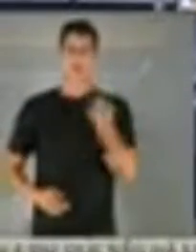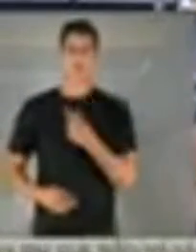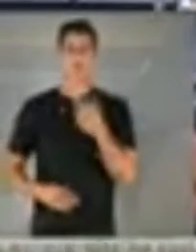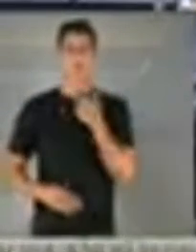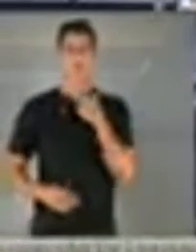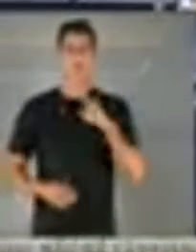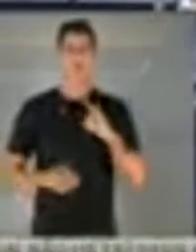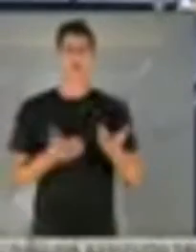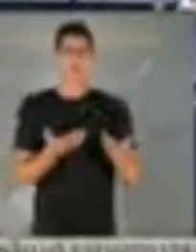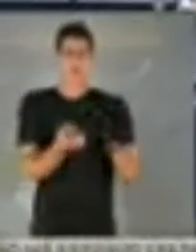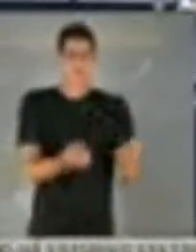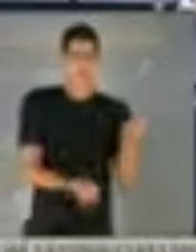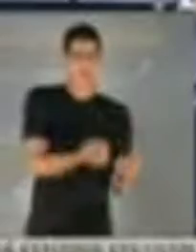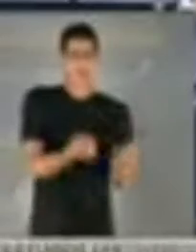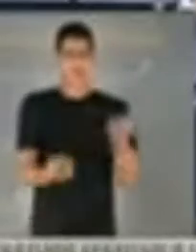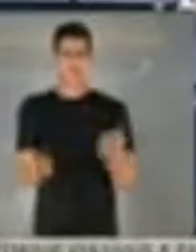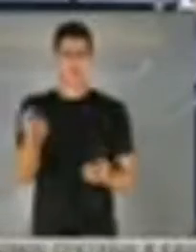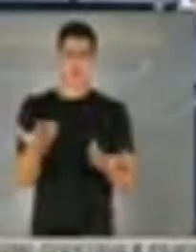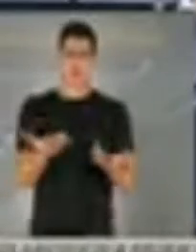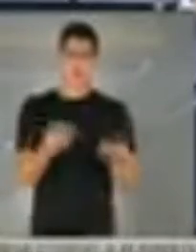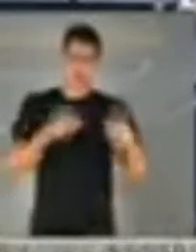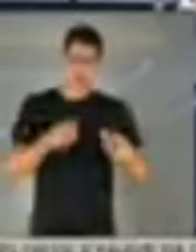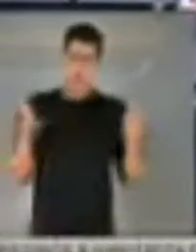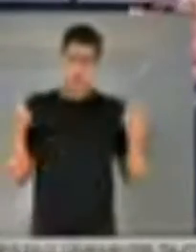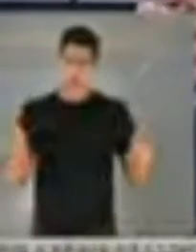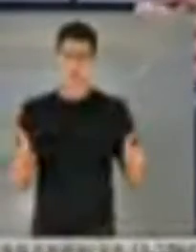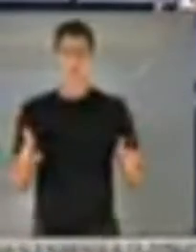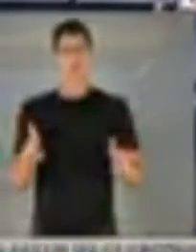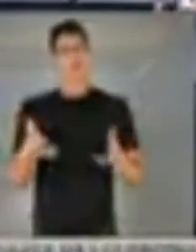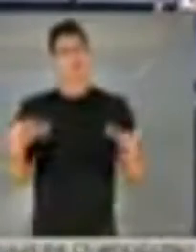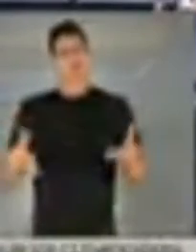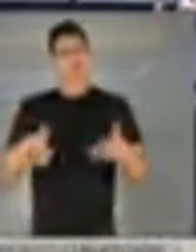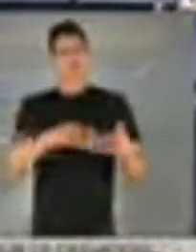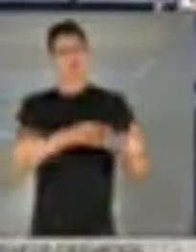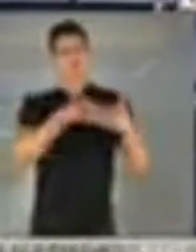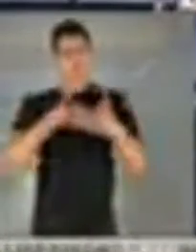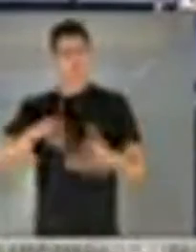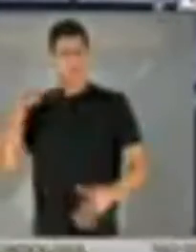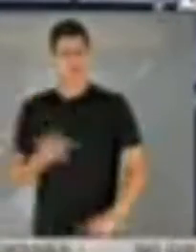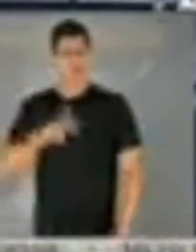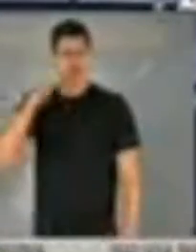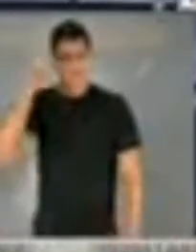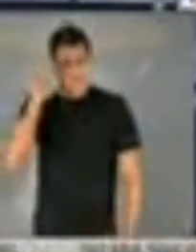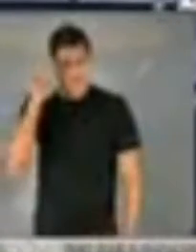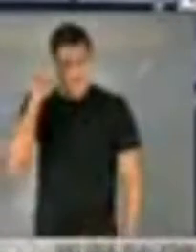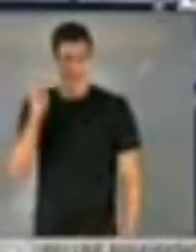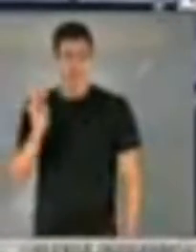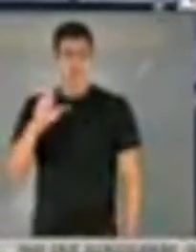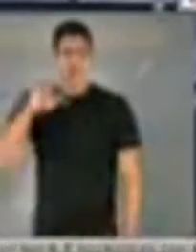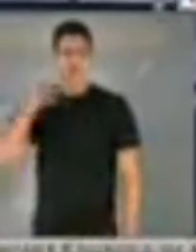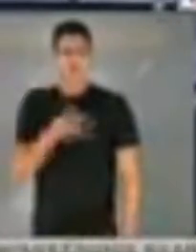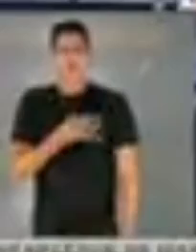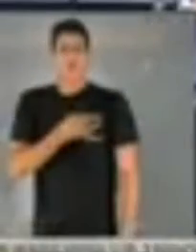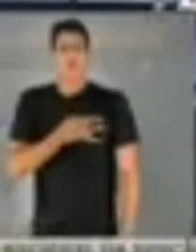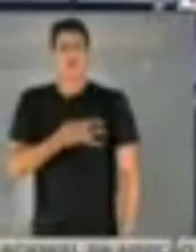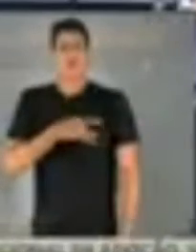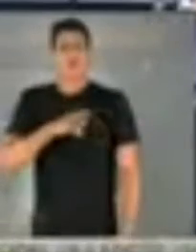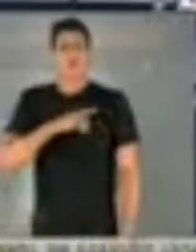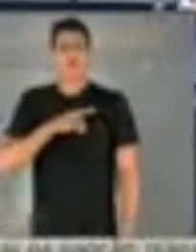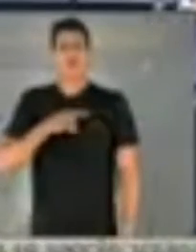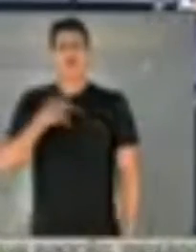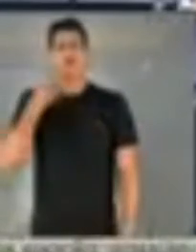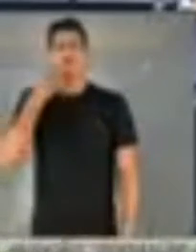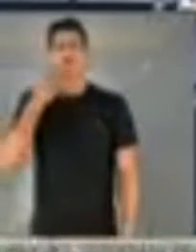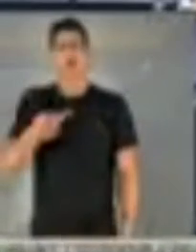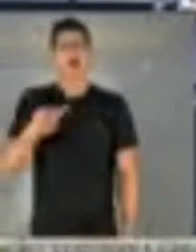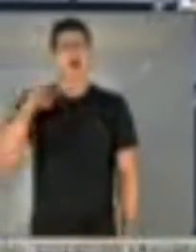ter dois pesos e duas medidas. Não custa nada trazer para a gente ouvir, ninguém tem... Qual é o medo que se tem de ouvir o que o pastor